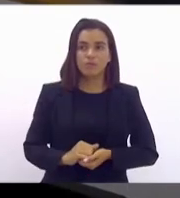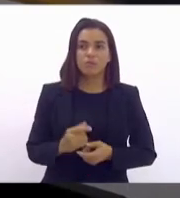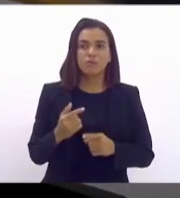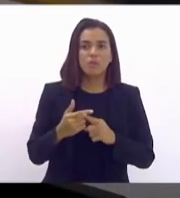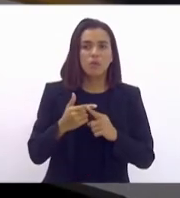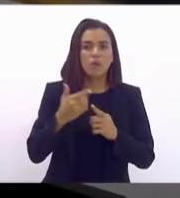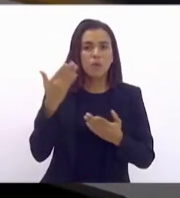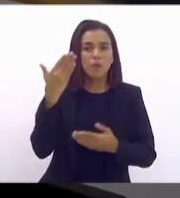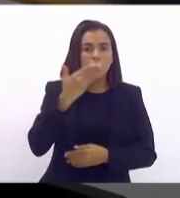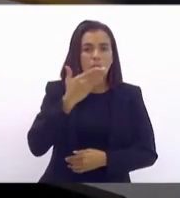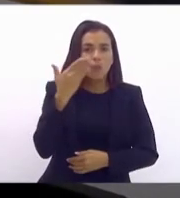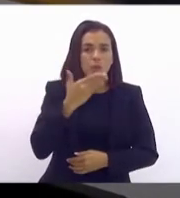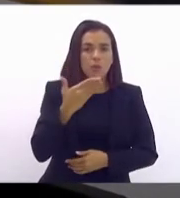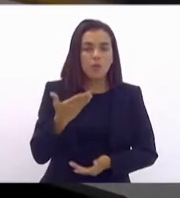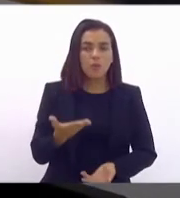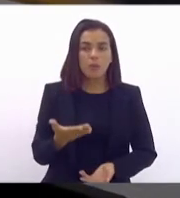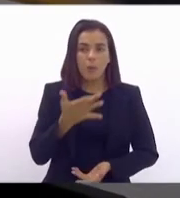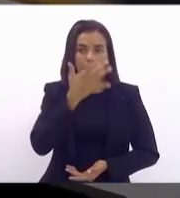E cadê a informática?